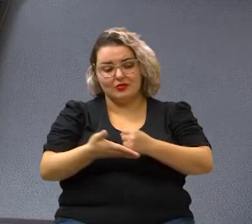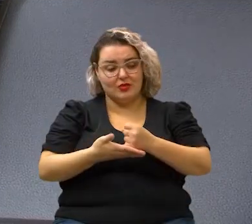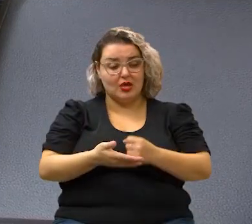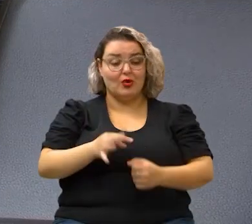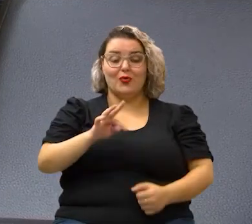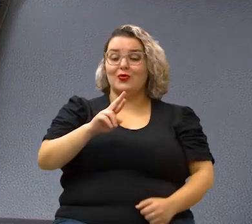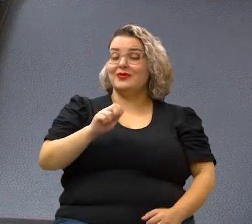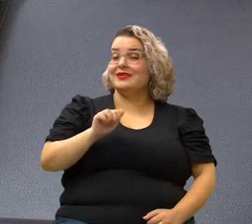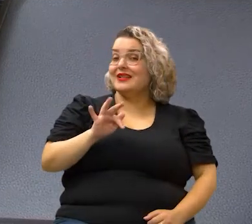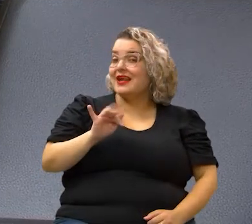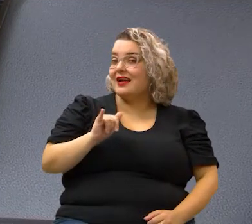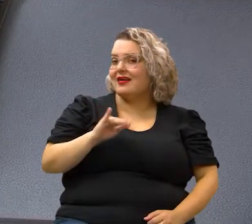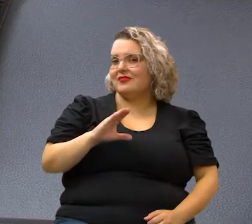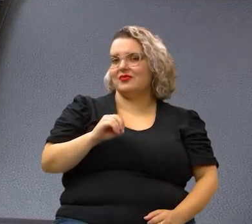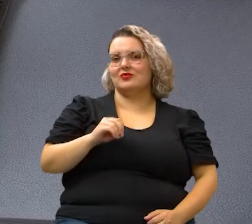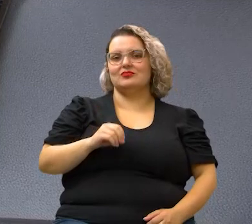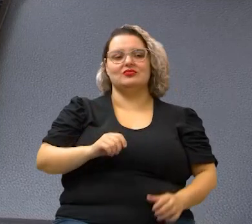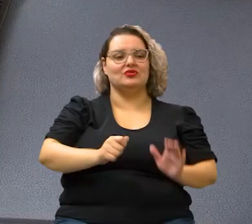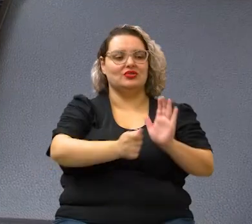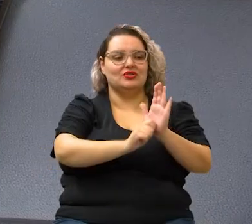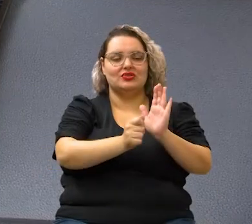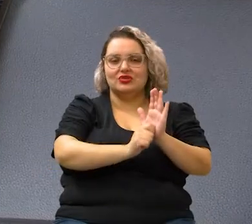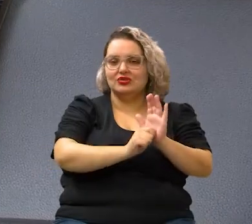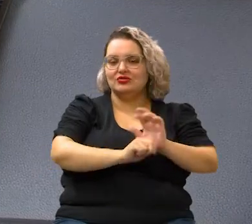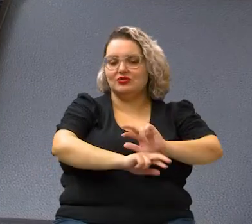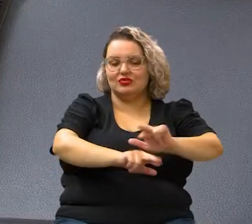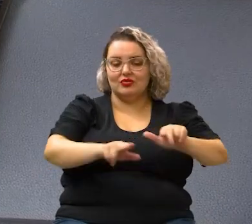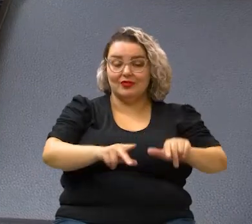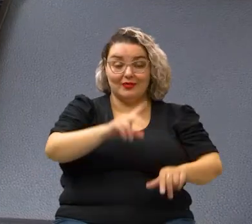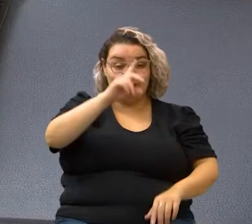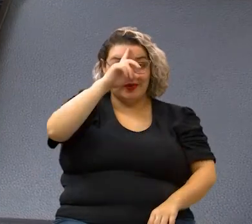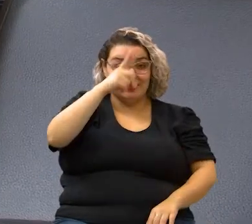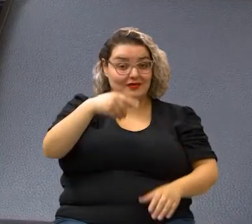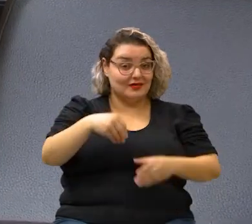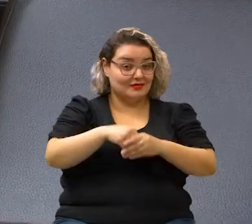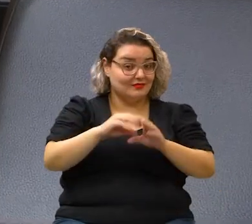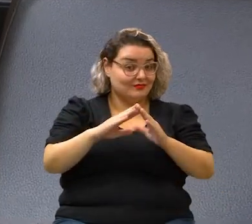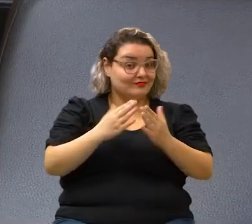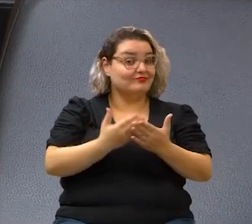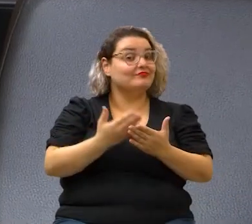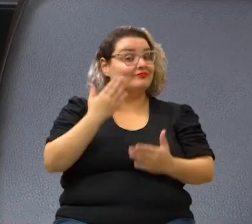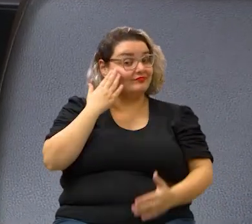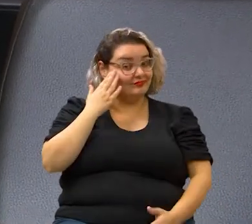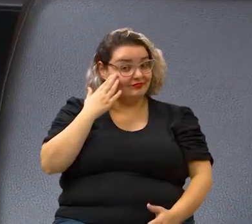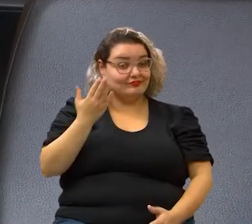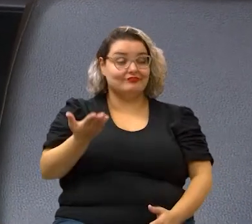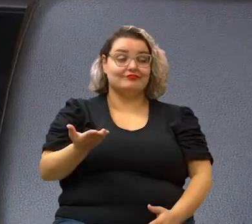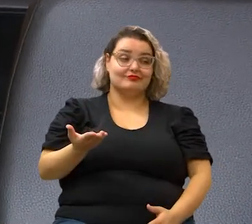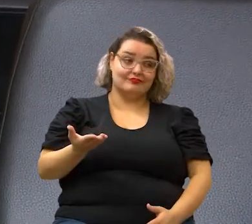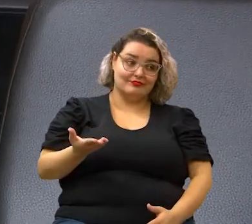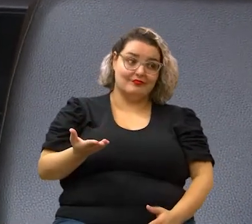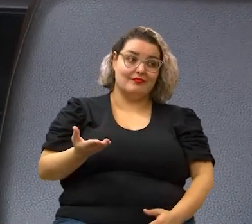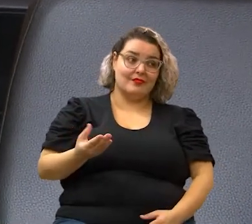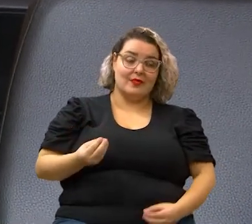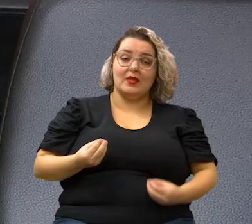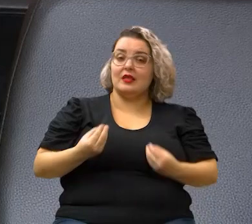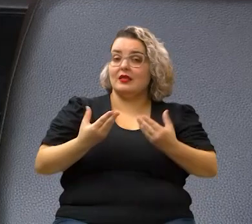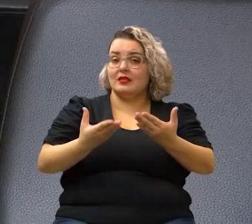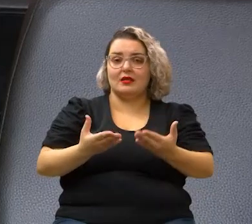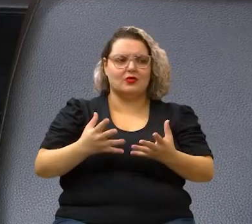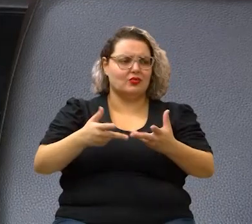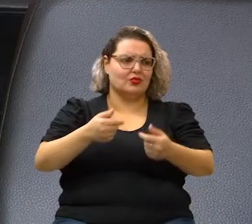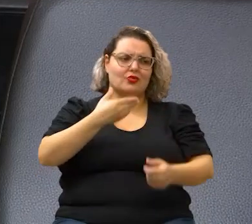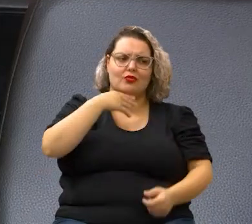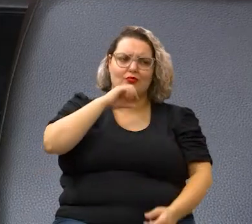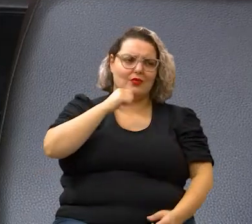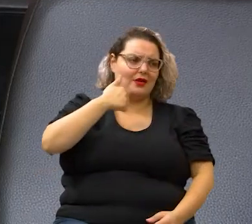O tráfico de drogas, em especial, mandando nessas escolas, a gente sabe disso, eles oferecem tudo que o pai e a mãe não